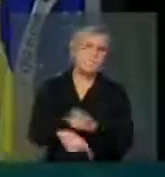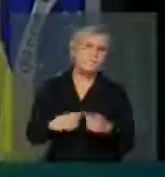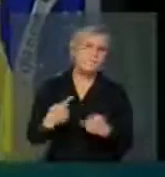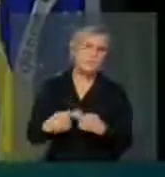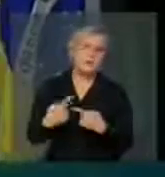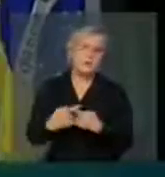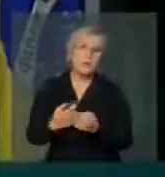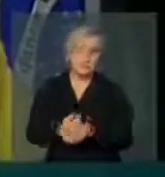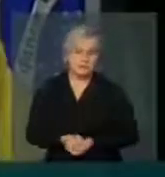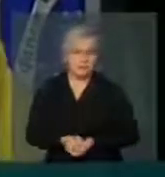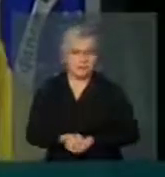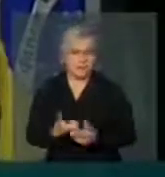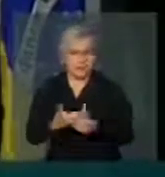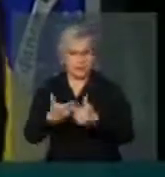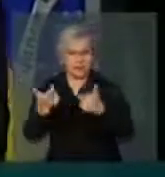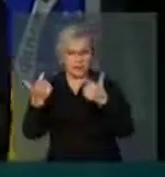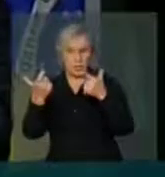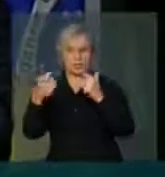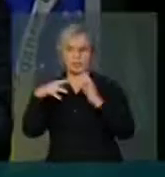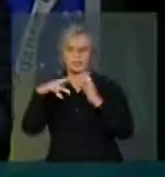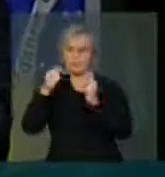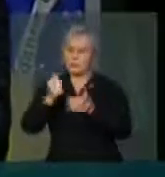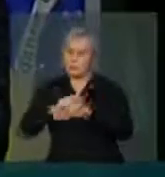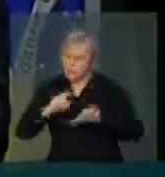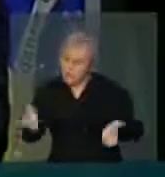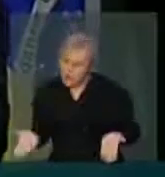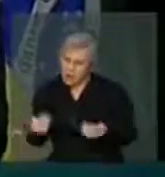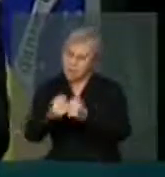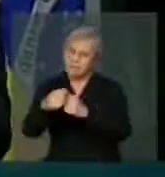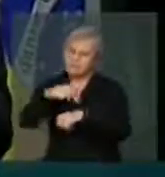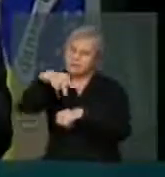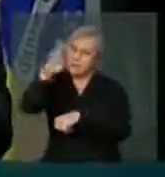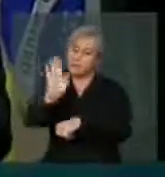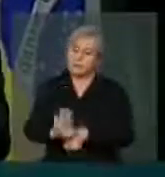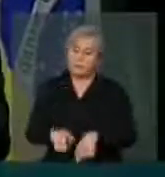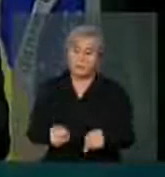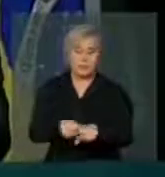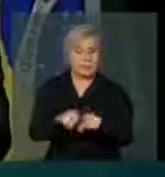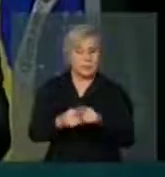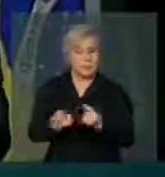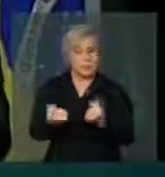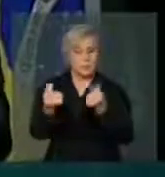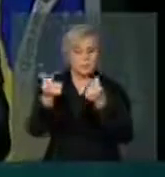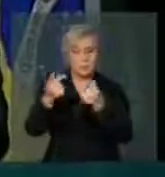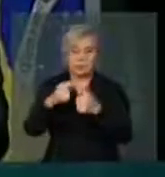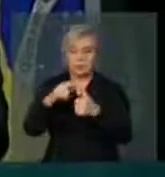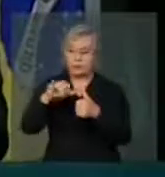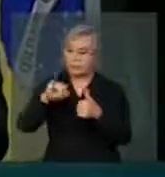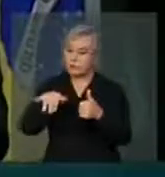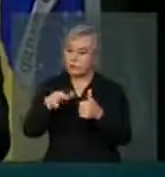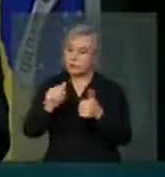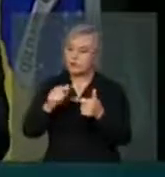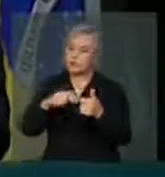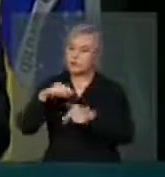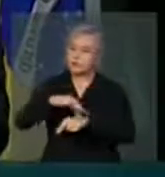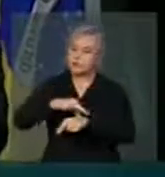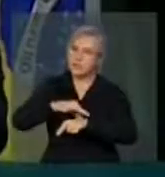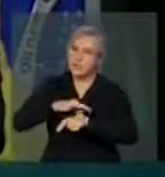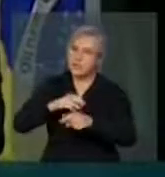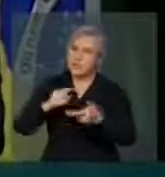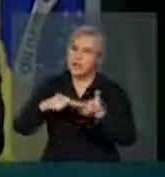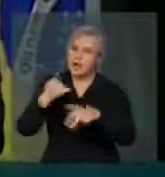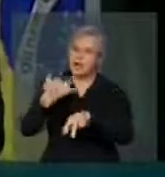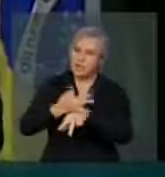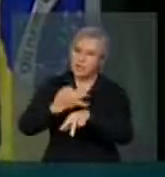mundial impulsionava o Brasil, principalmente com o aumento da demanda e dos preços da soja, carne, minério de ferro e